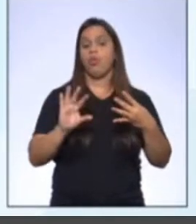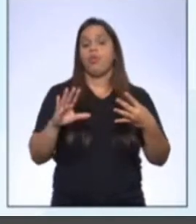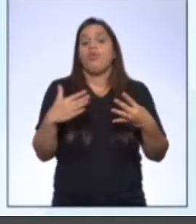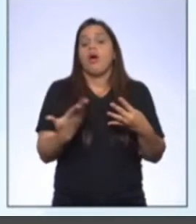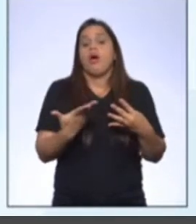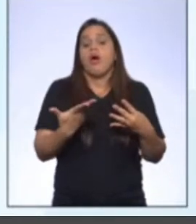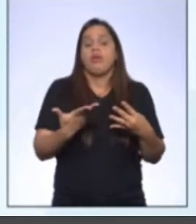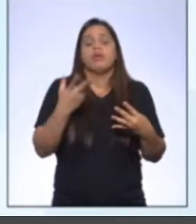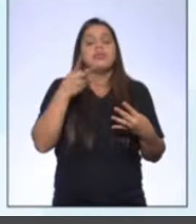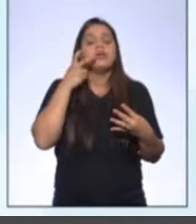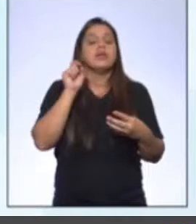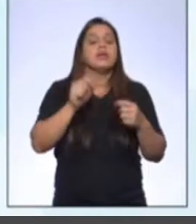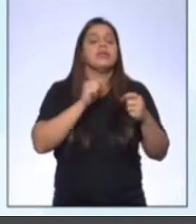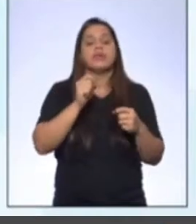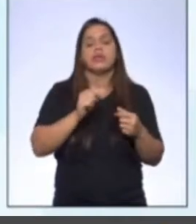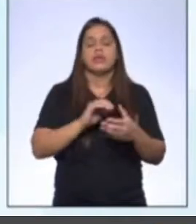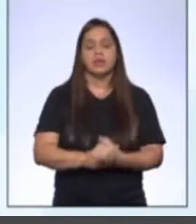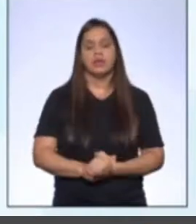é...